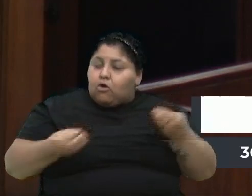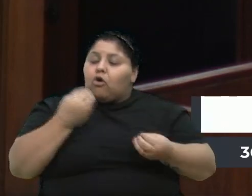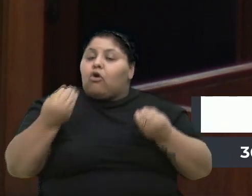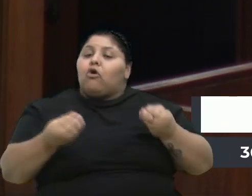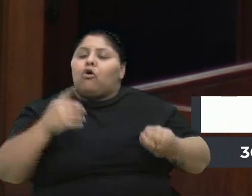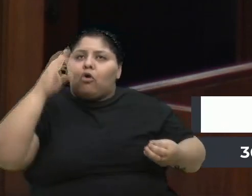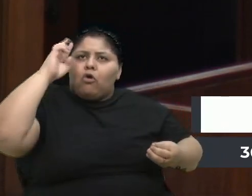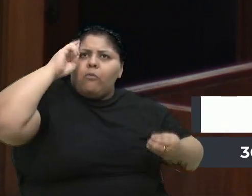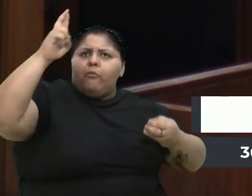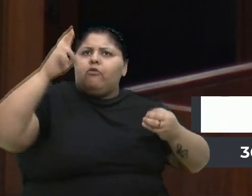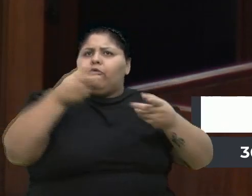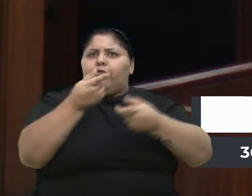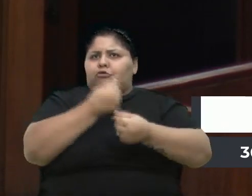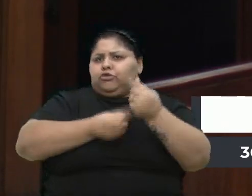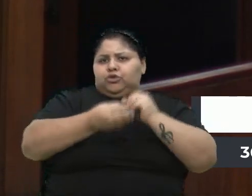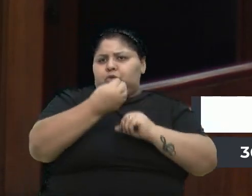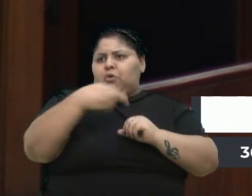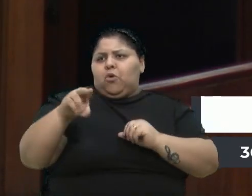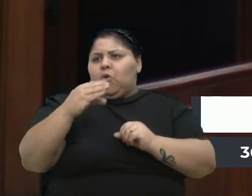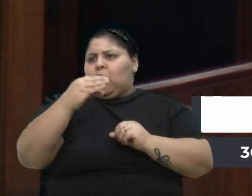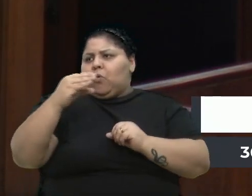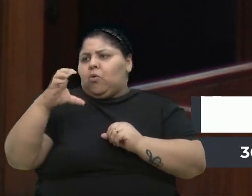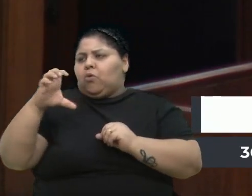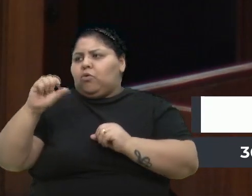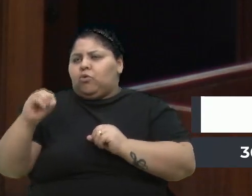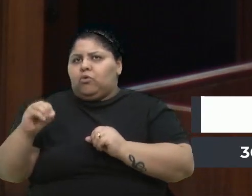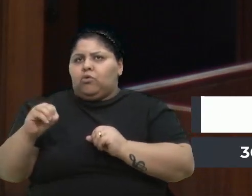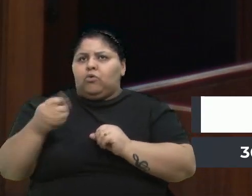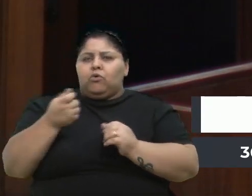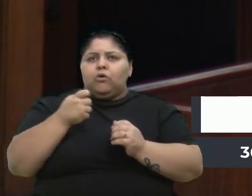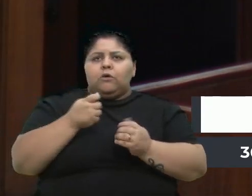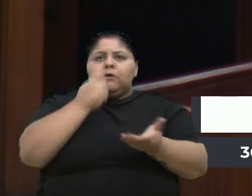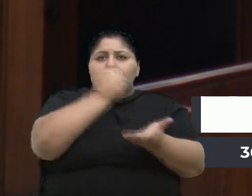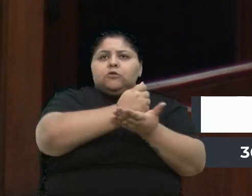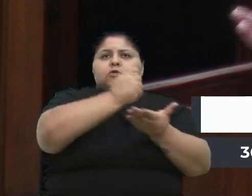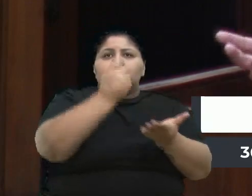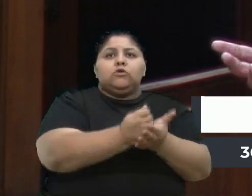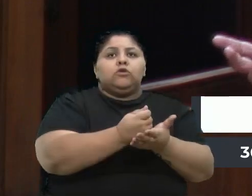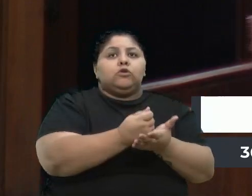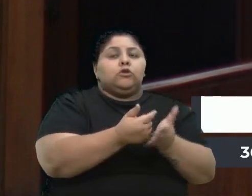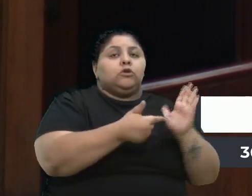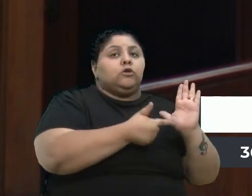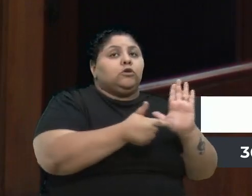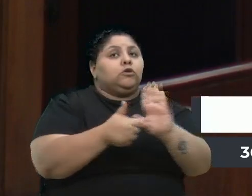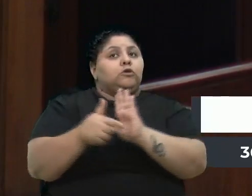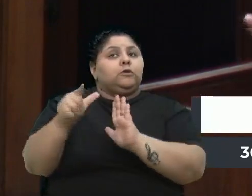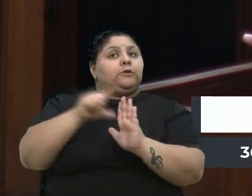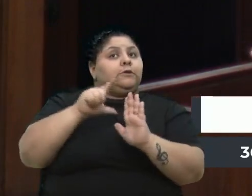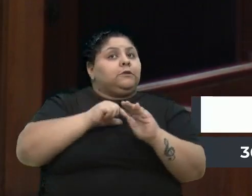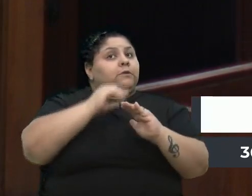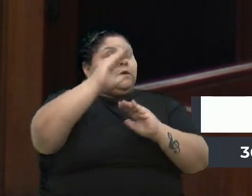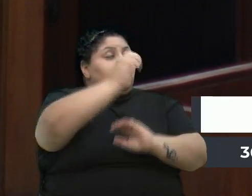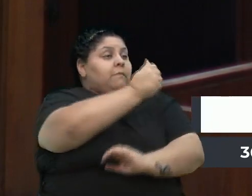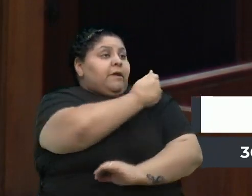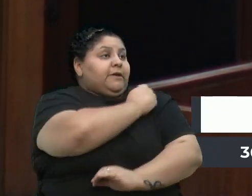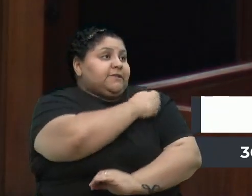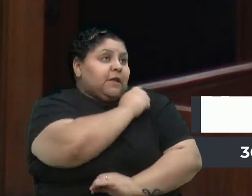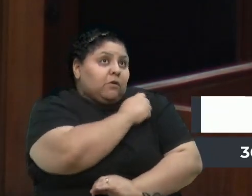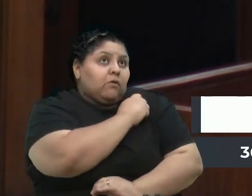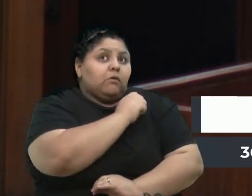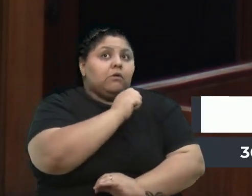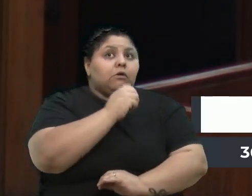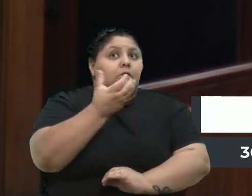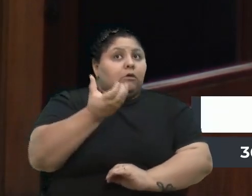diretor financeiro ou CEO é contratado e o contrato dele prevê, olha, se tiver mais alunos, se tiver mais rendimento, eu quero